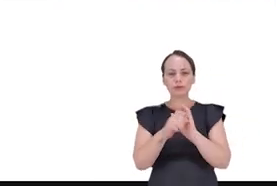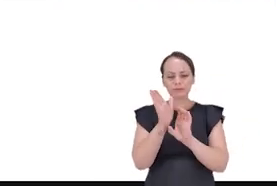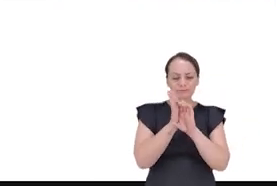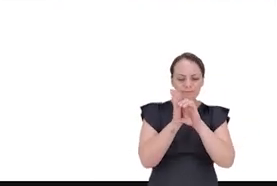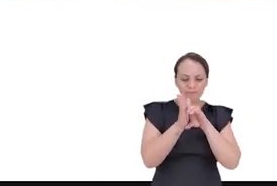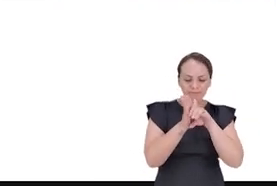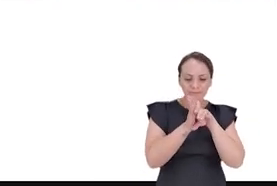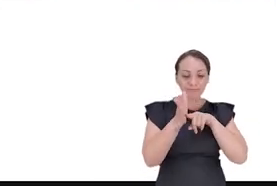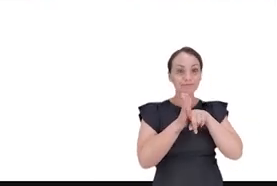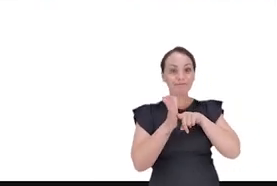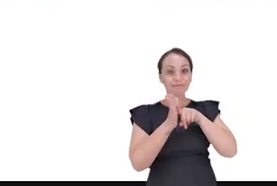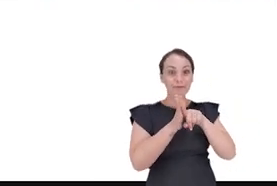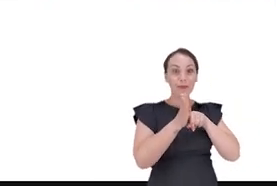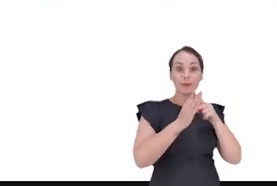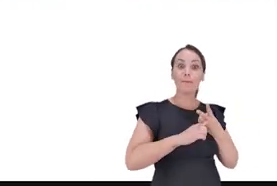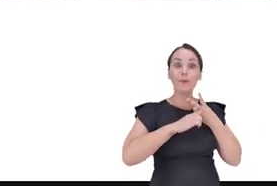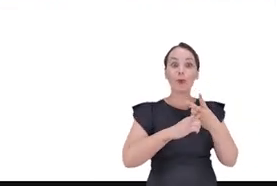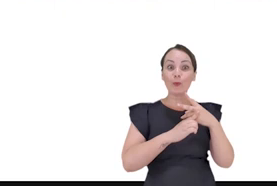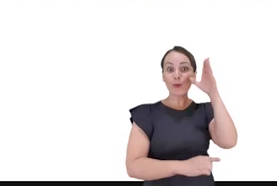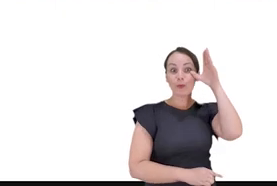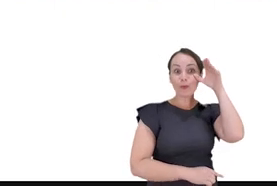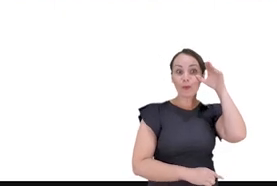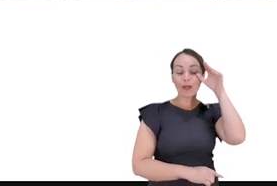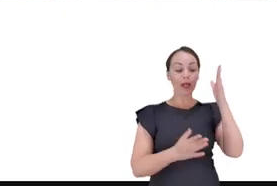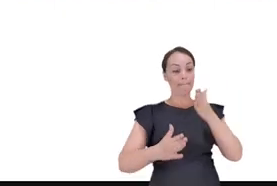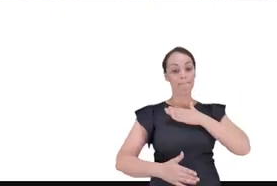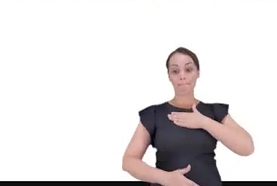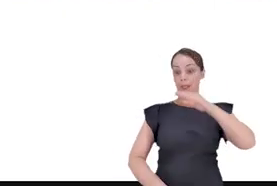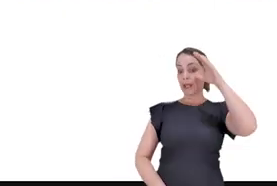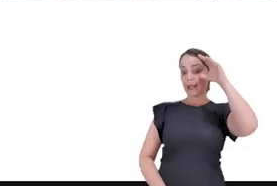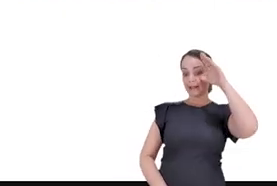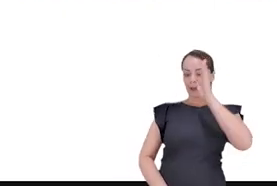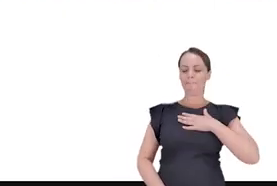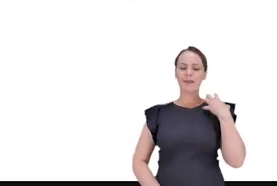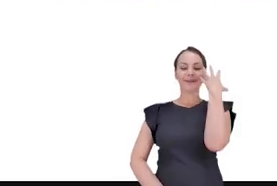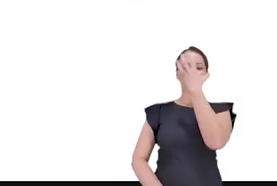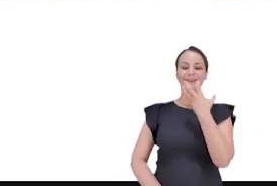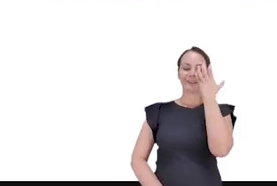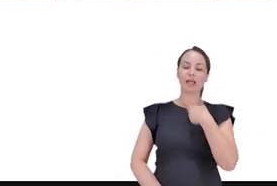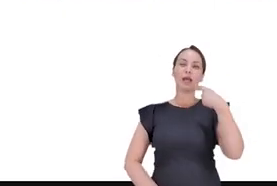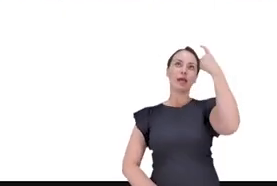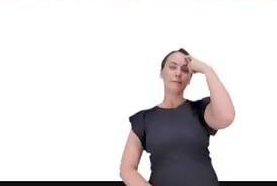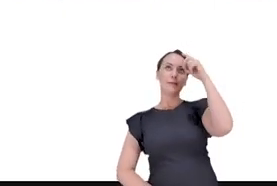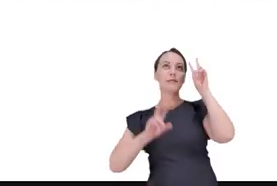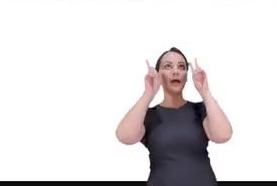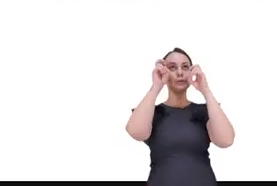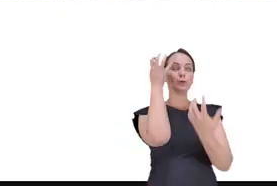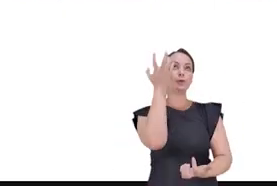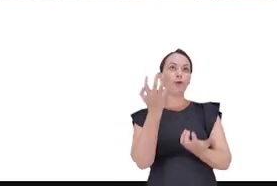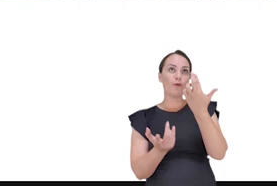as perguntas, para ir atrás dessa curiosidade. E a minha curiosidade, a minha paixão, é pensar sobre o fogo, sobre